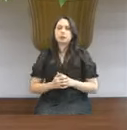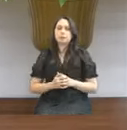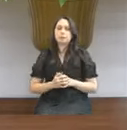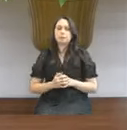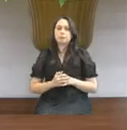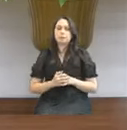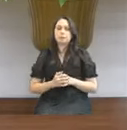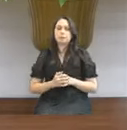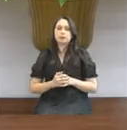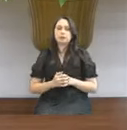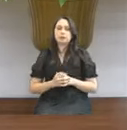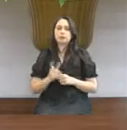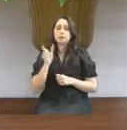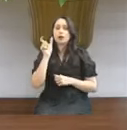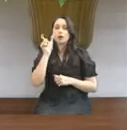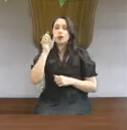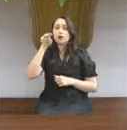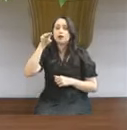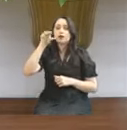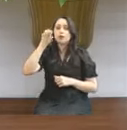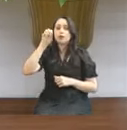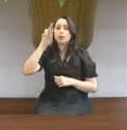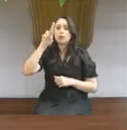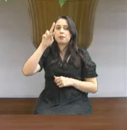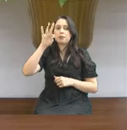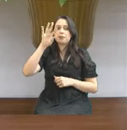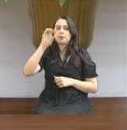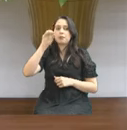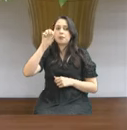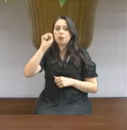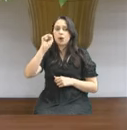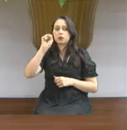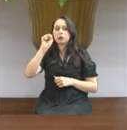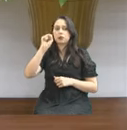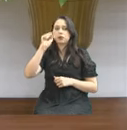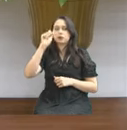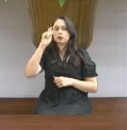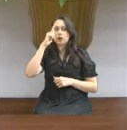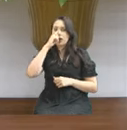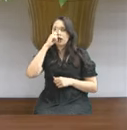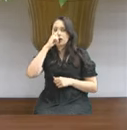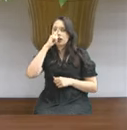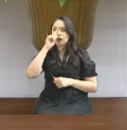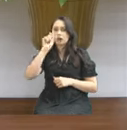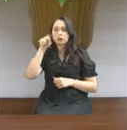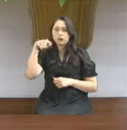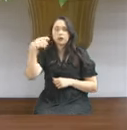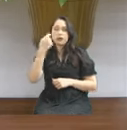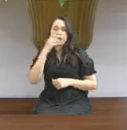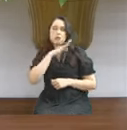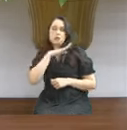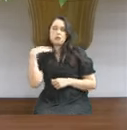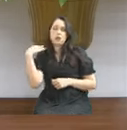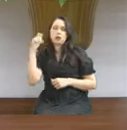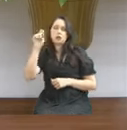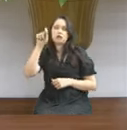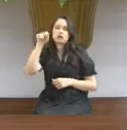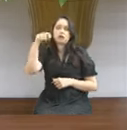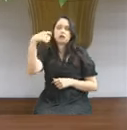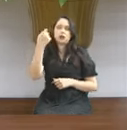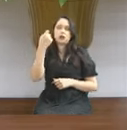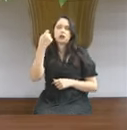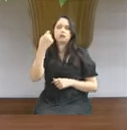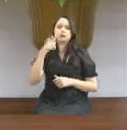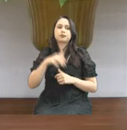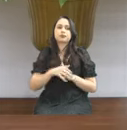A palavra mortos no grego é necros, da onde vem a palavra cadáver,